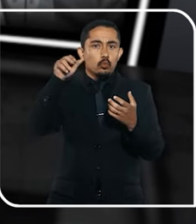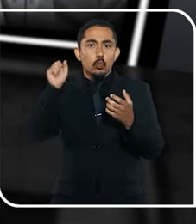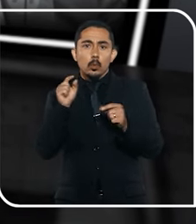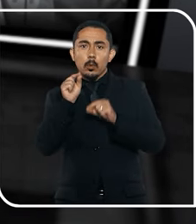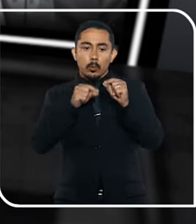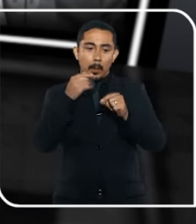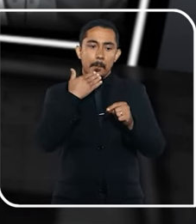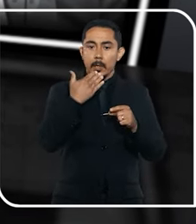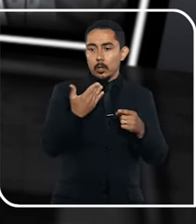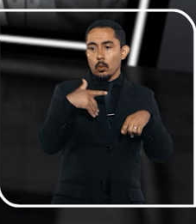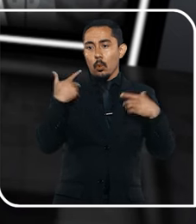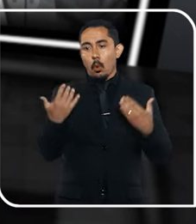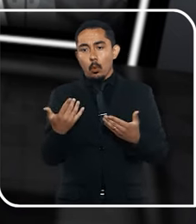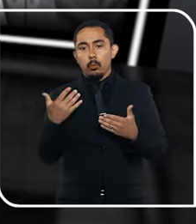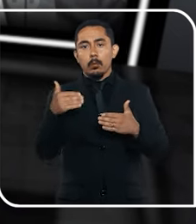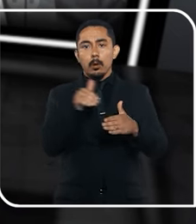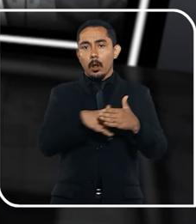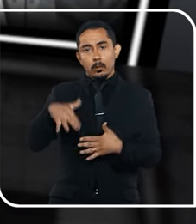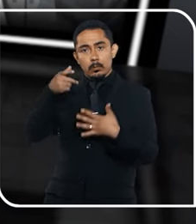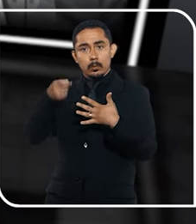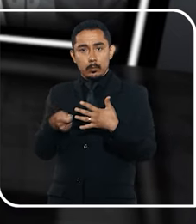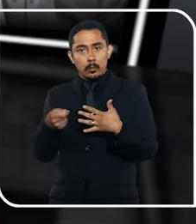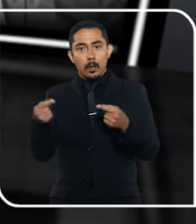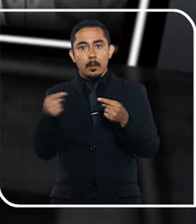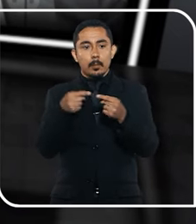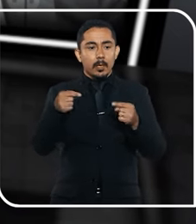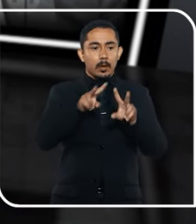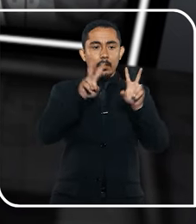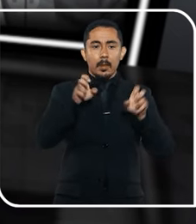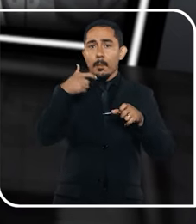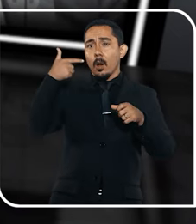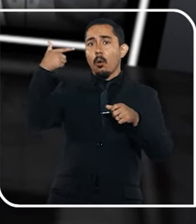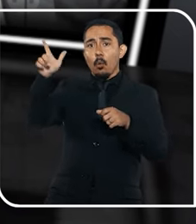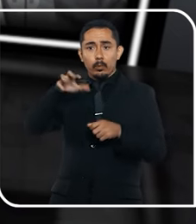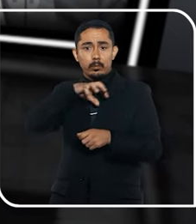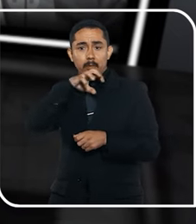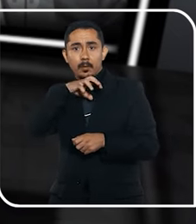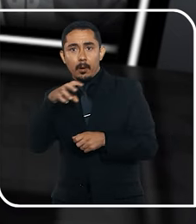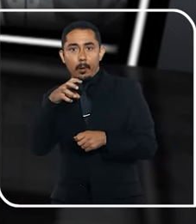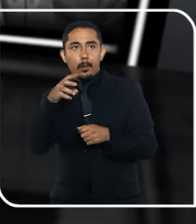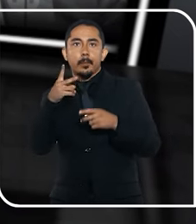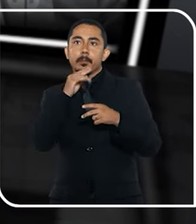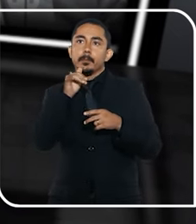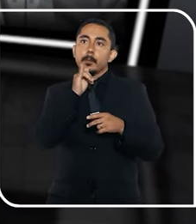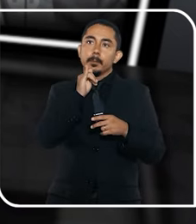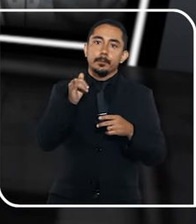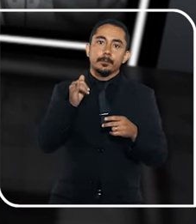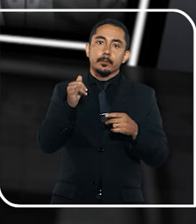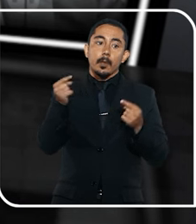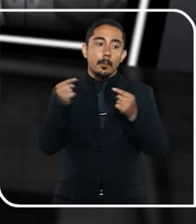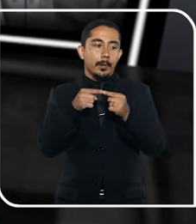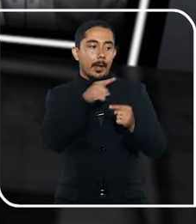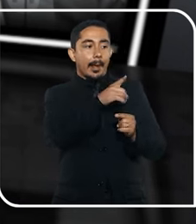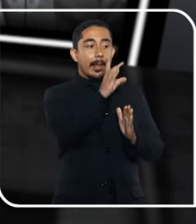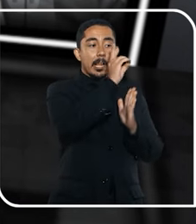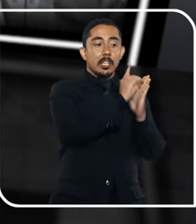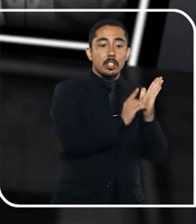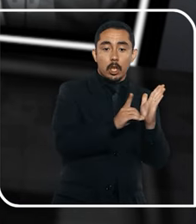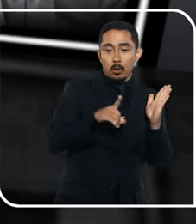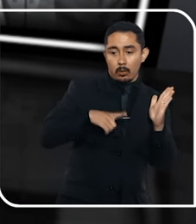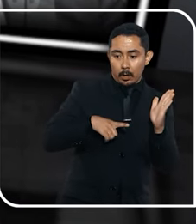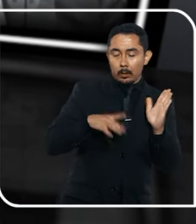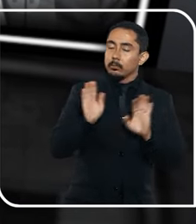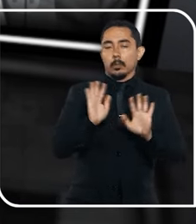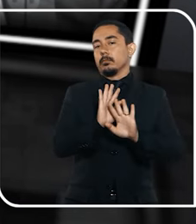nos acórdãos, dar uma conotação diferente ao animal de estimação, transformá-lo em sujeito de